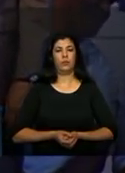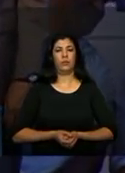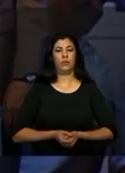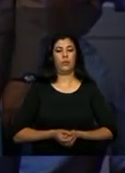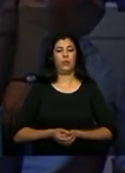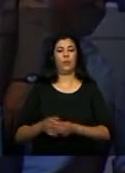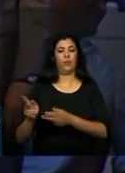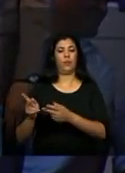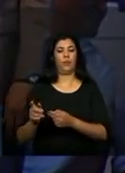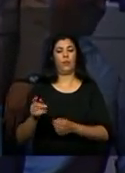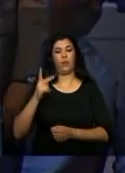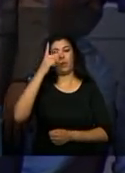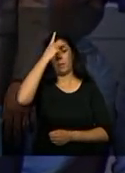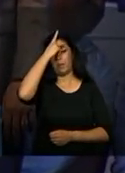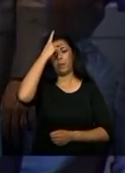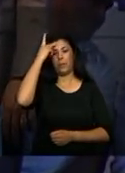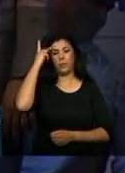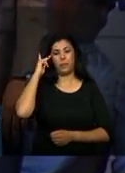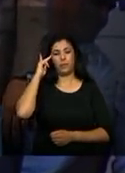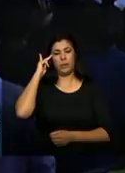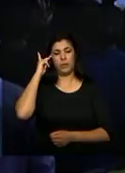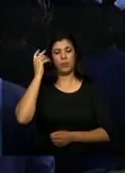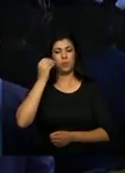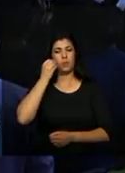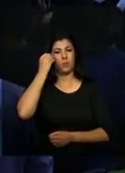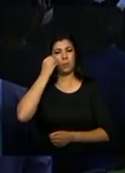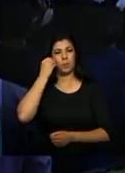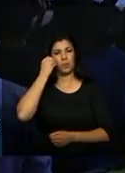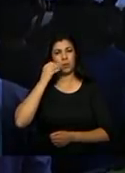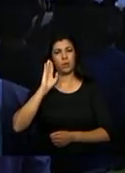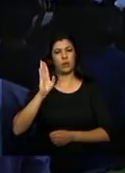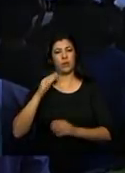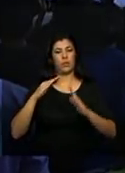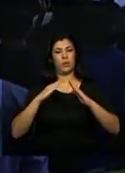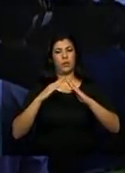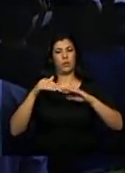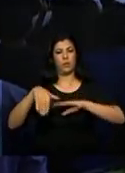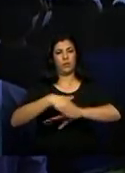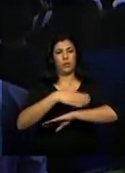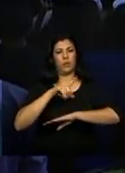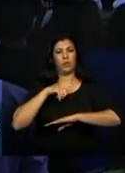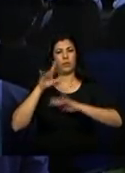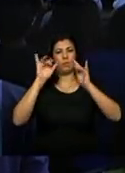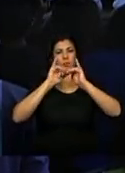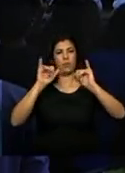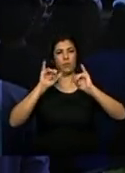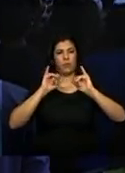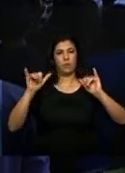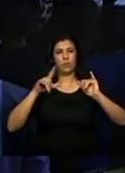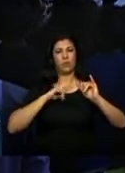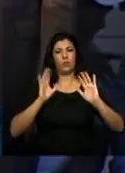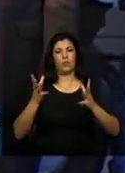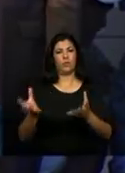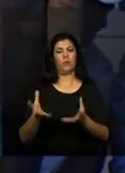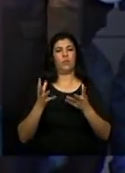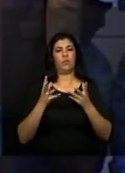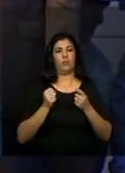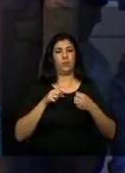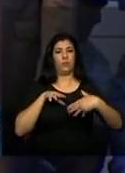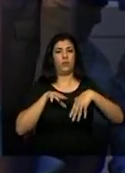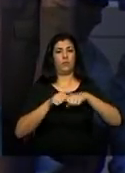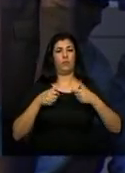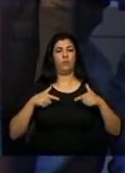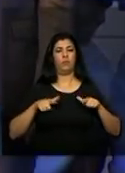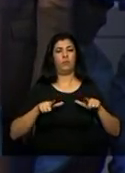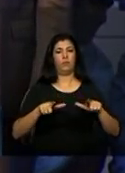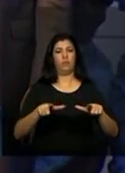Convidamos pessoas em situação de rua que frequentaram cursos do Pronatec, então receberam os